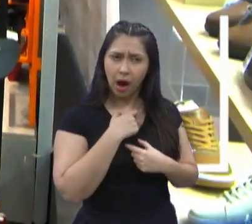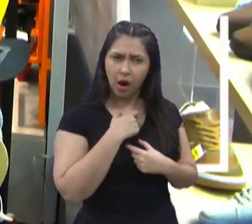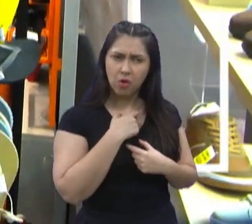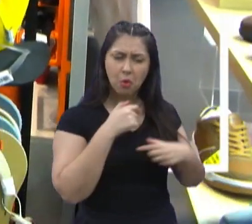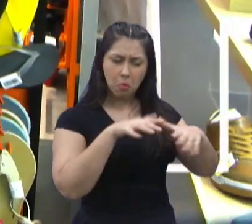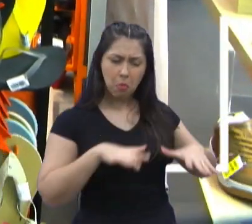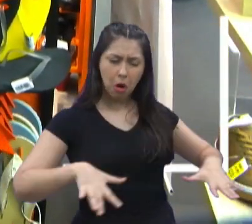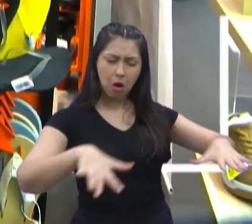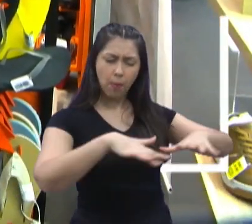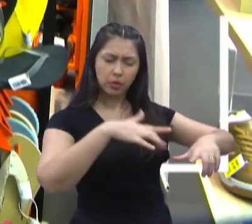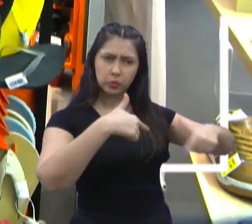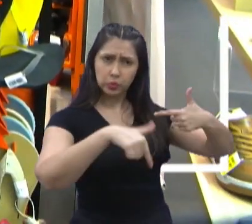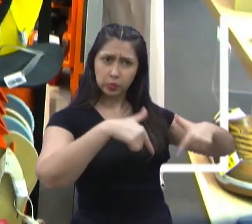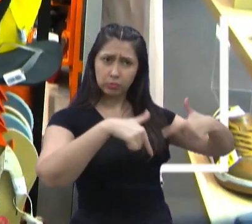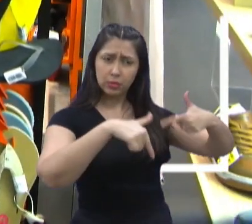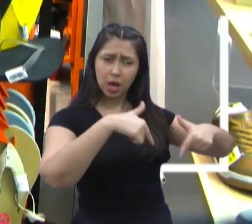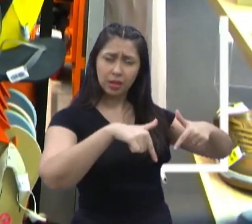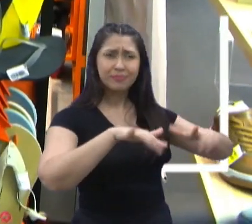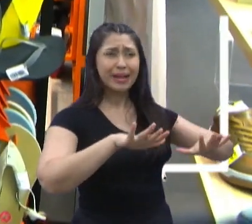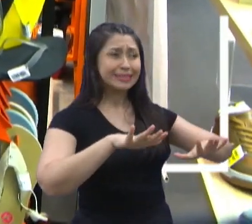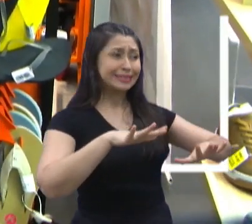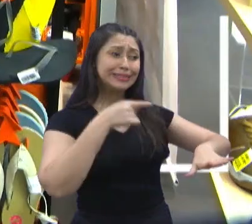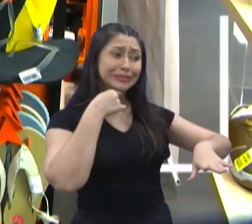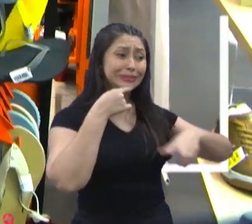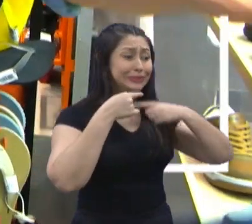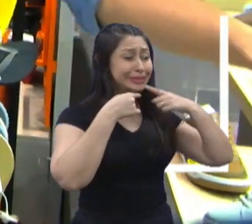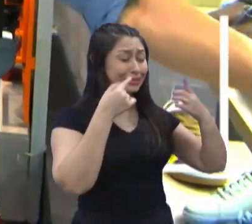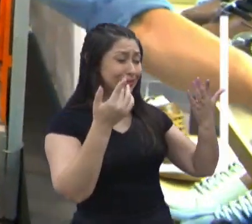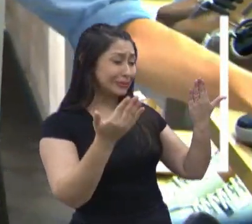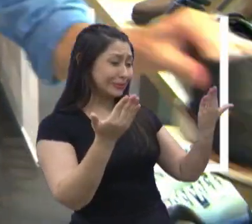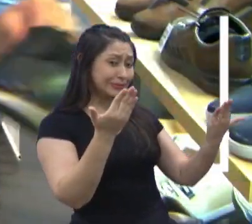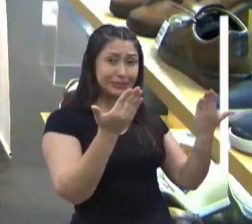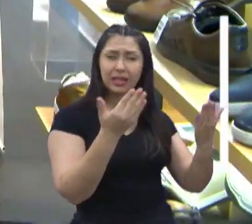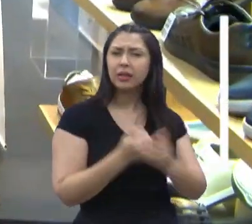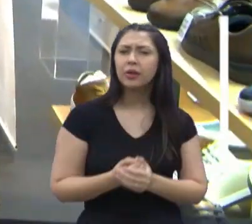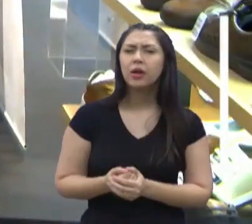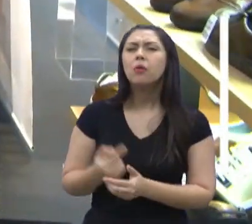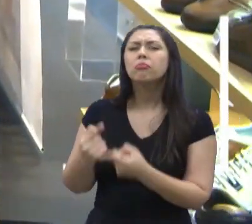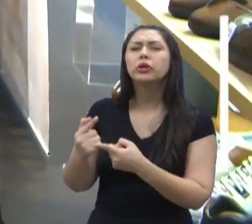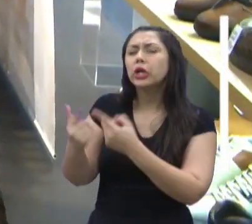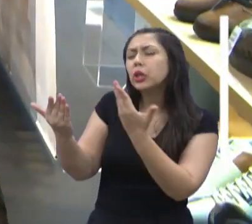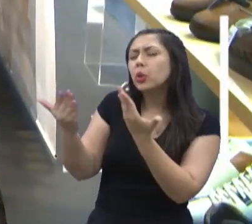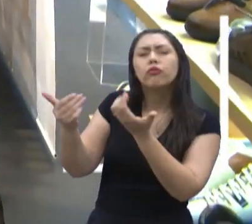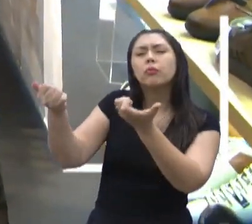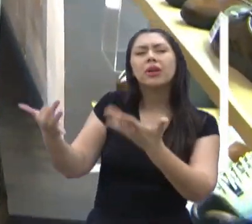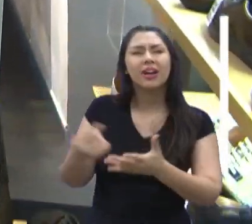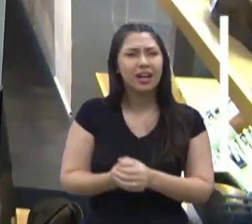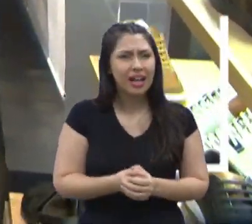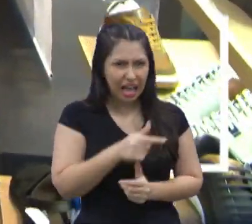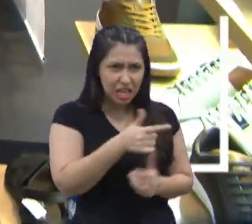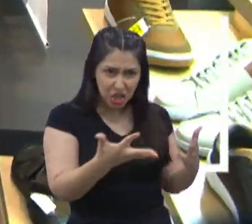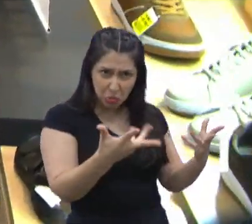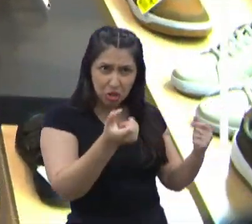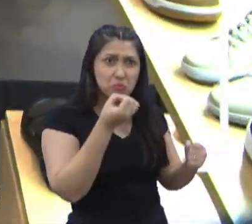de trabalho, e eu estou em dúvida. Qual que seria a sua dúvida sobre esse sapato aqui? Vamos colocar. Você acha que ele tem qualidade,